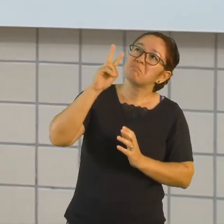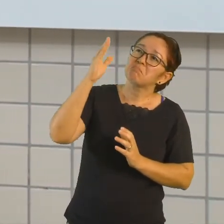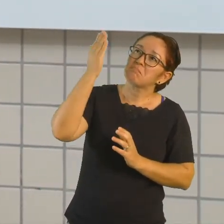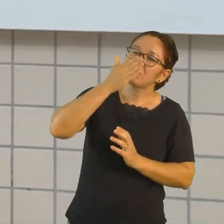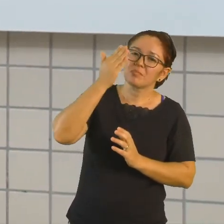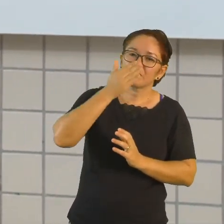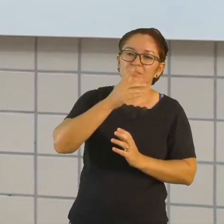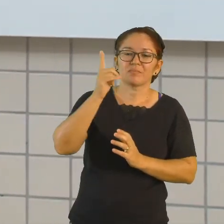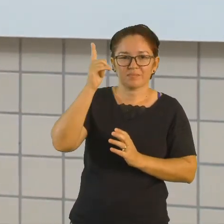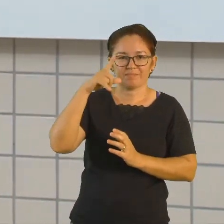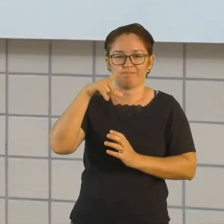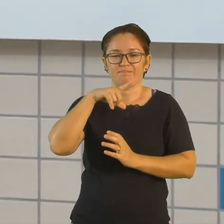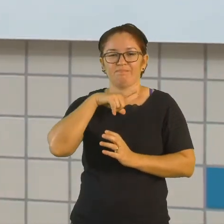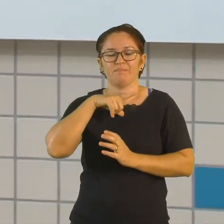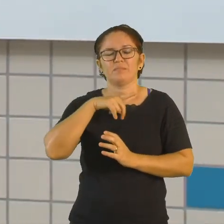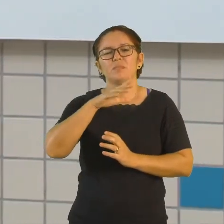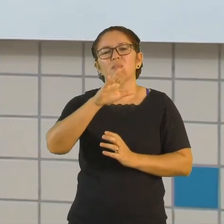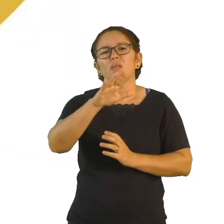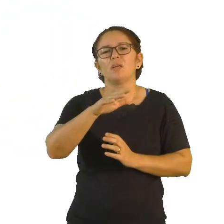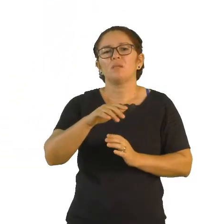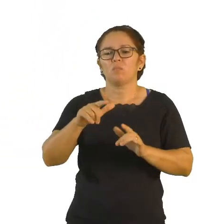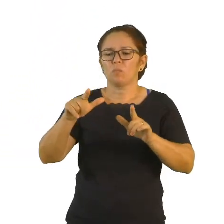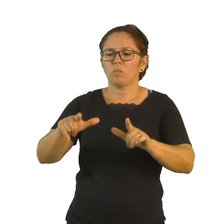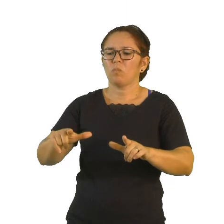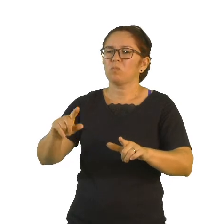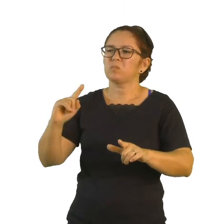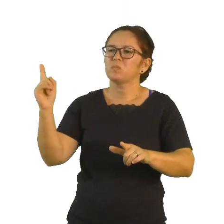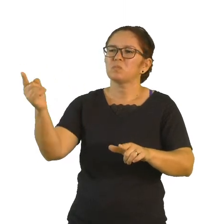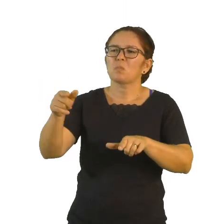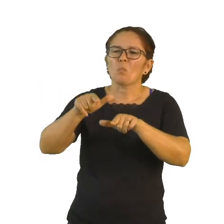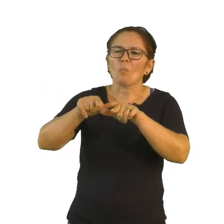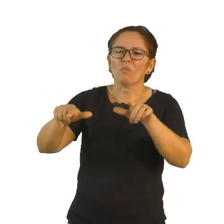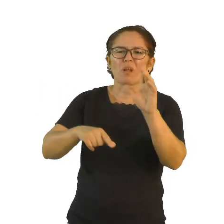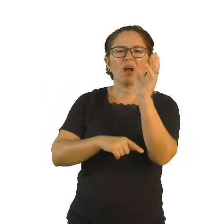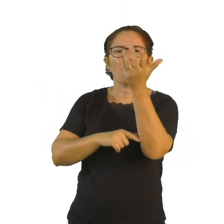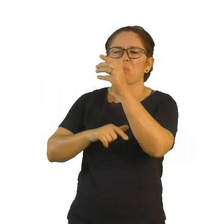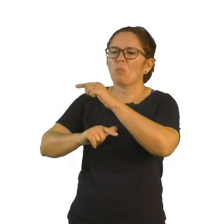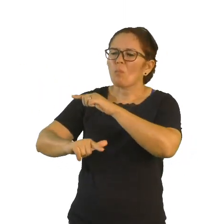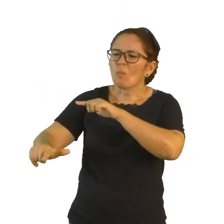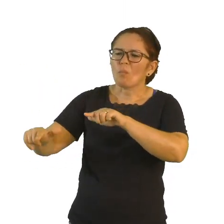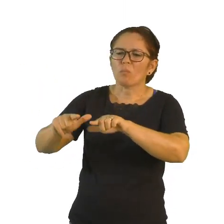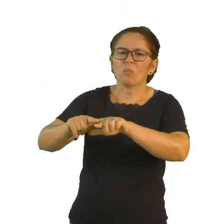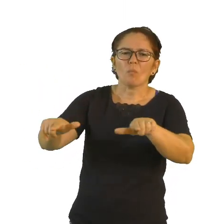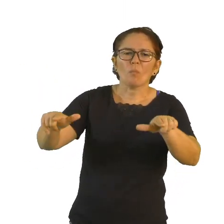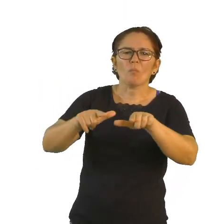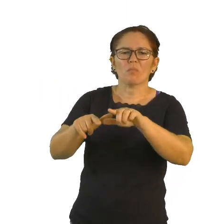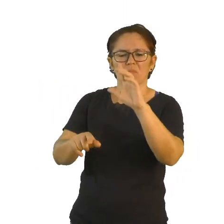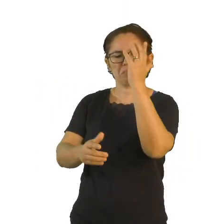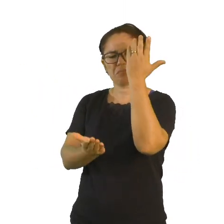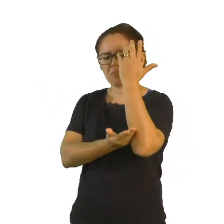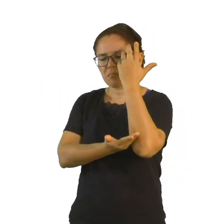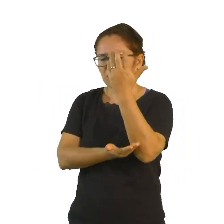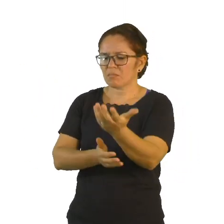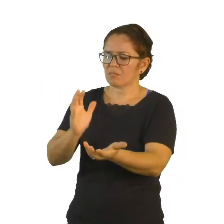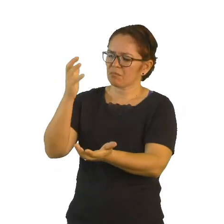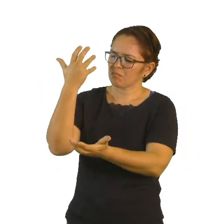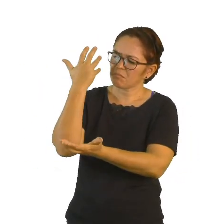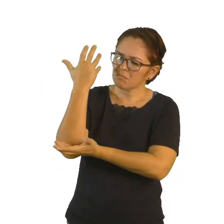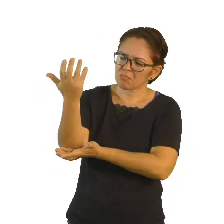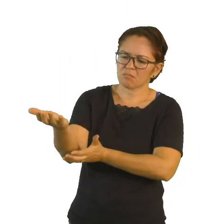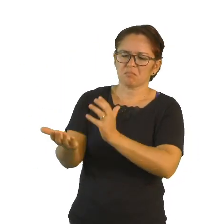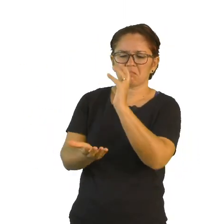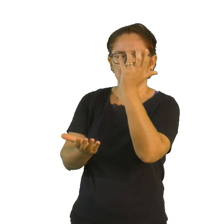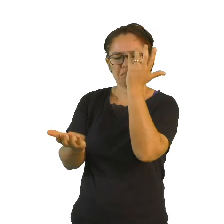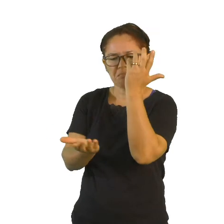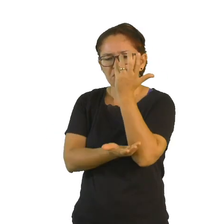principais razões do desmatamento? As principais razões do desmatamento se